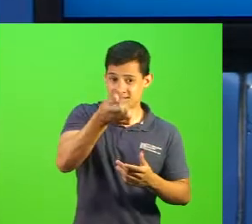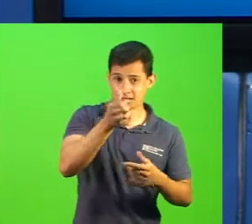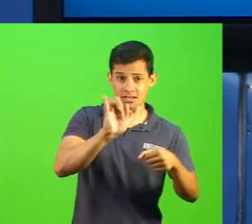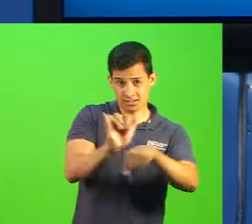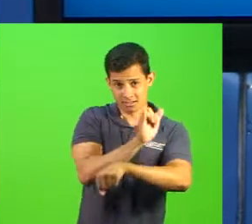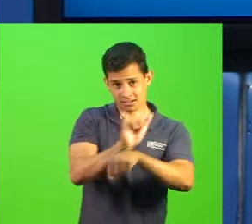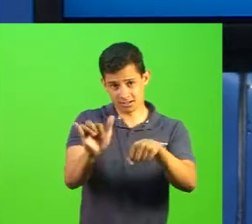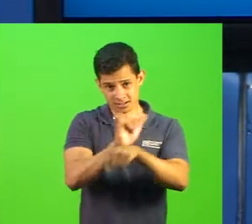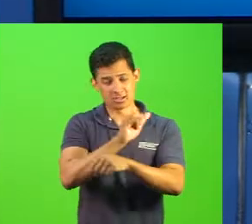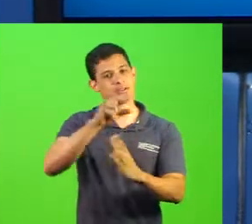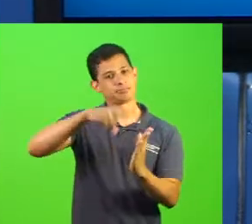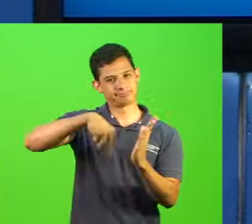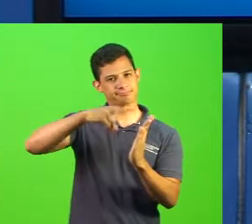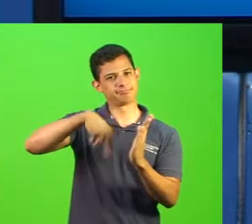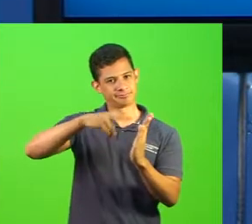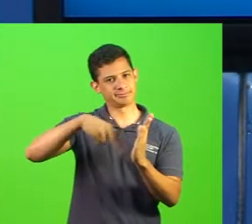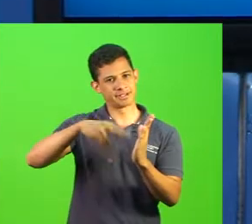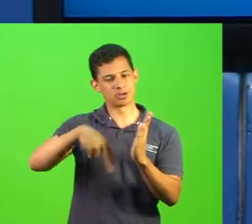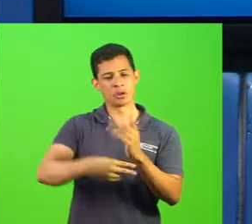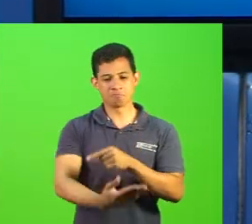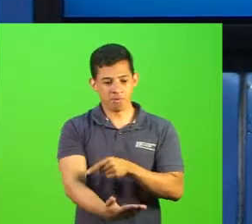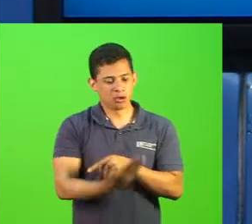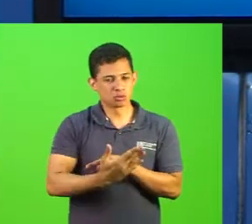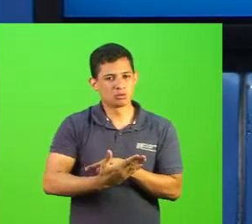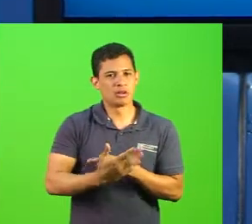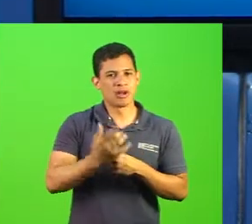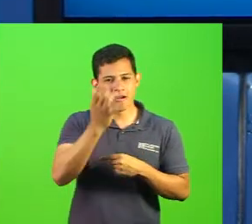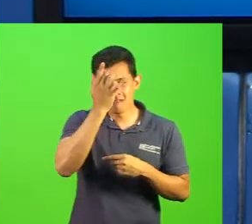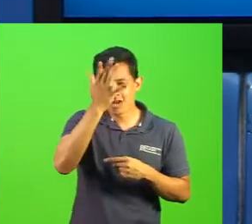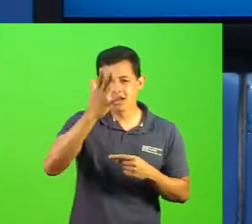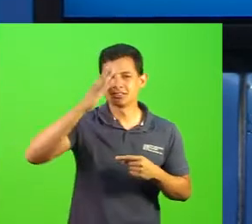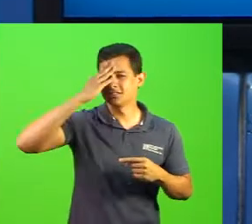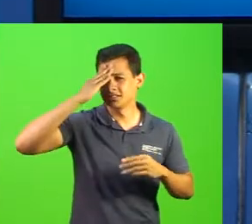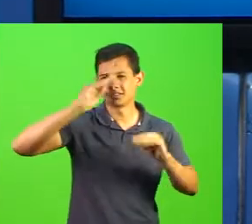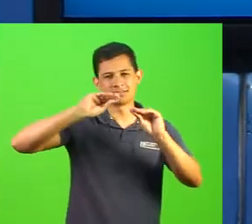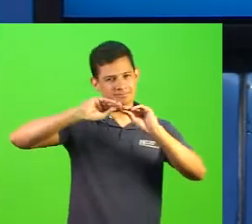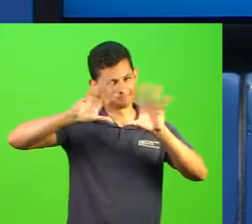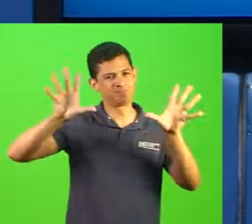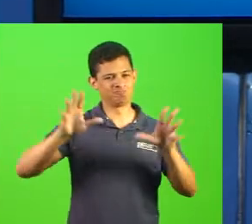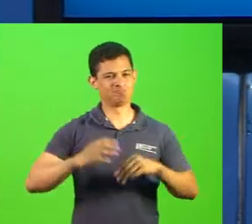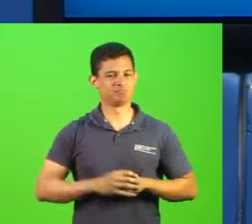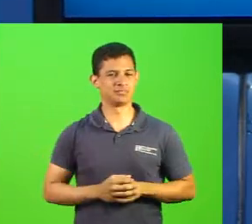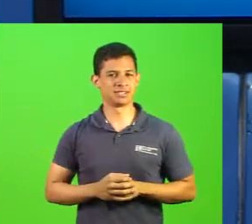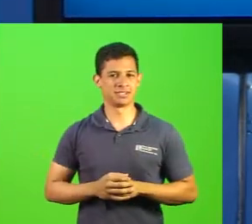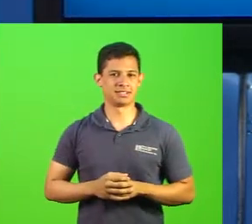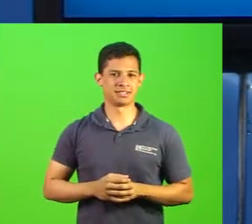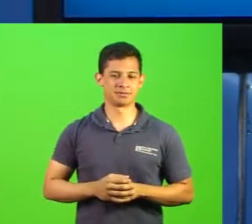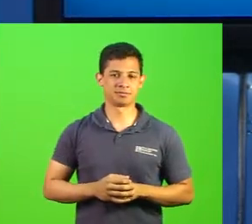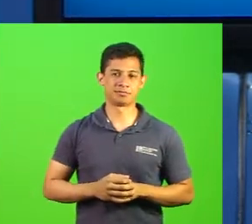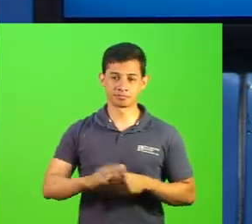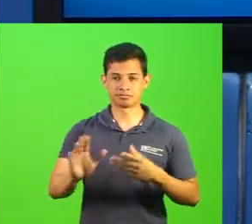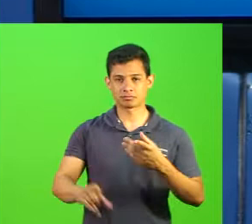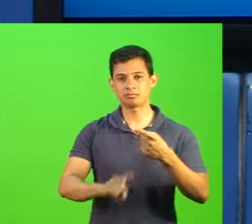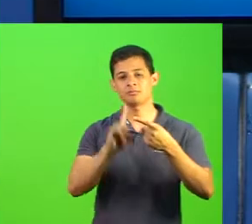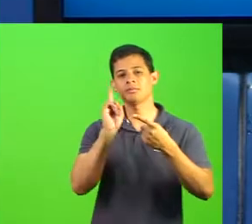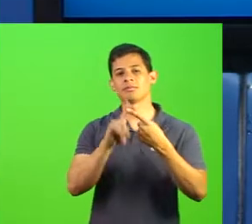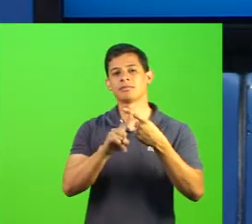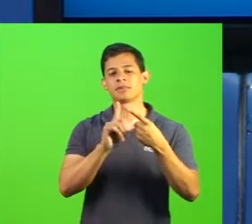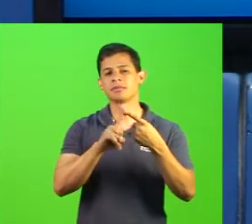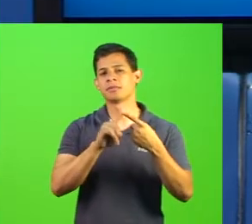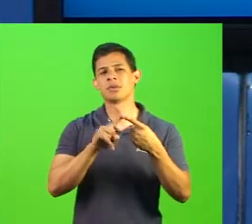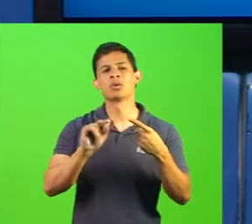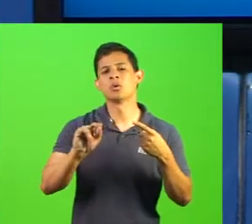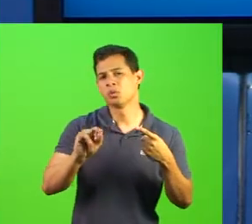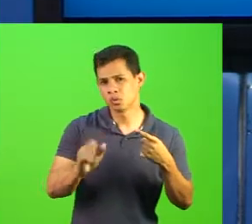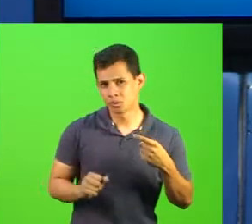a identificação de 6 tipos de estratégias de leitura, 6 tipos de estratégias que nós podemos utilizar ao lermos